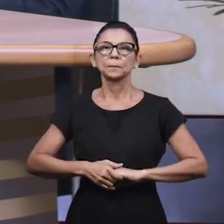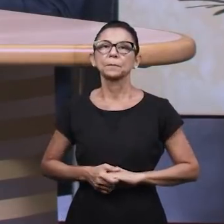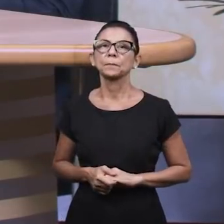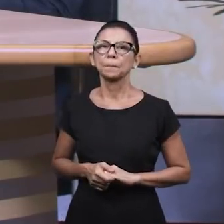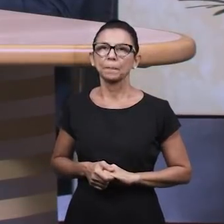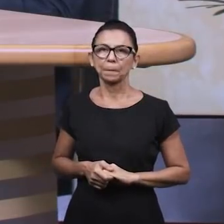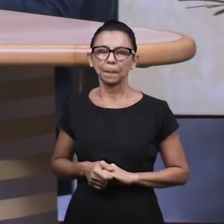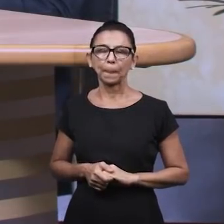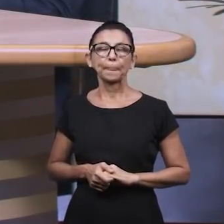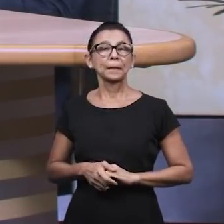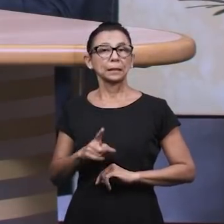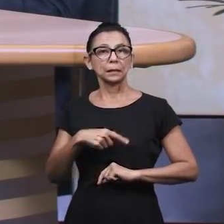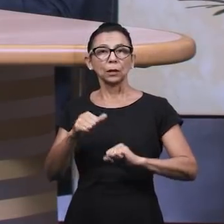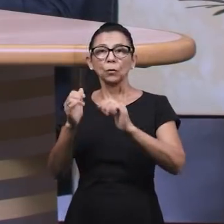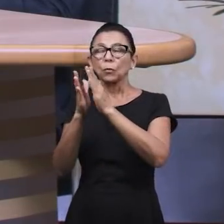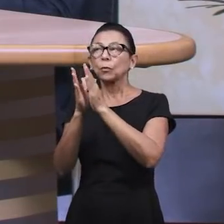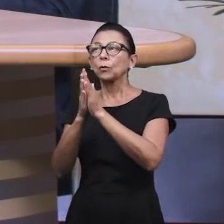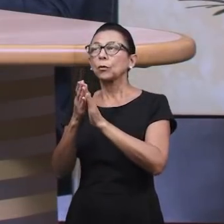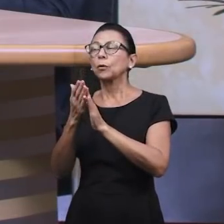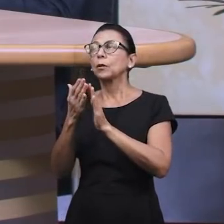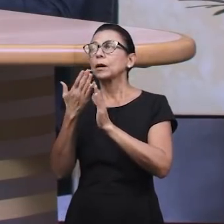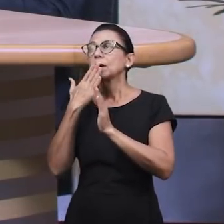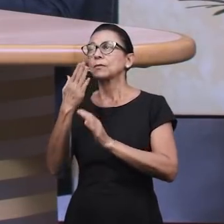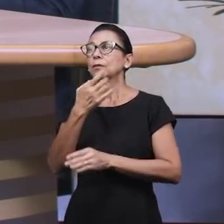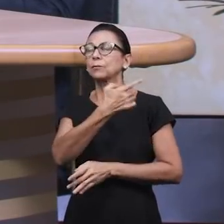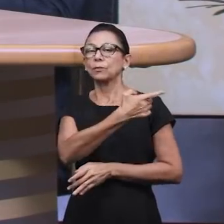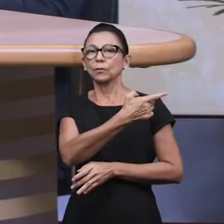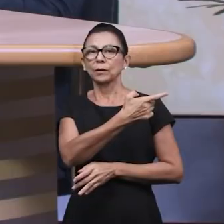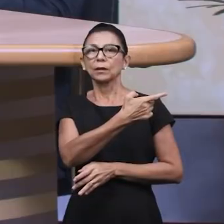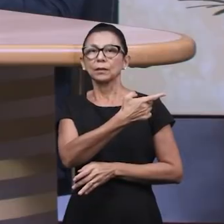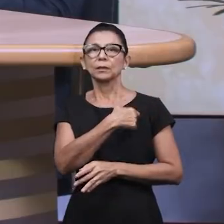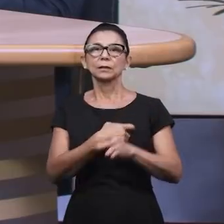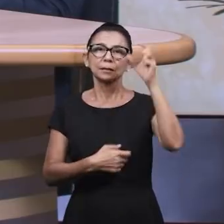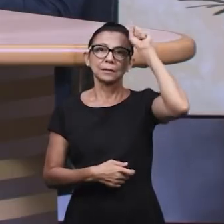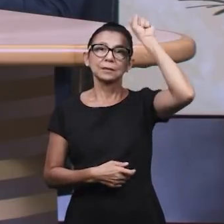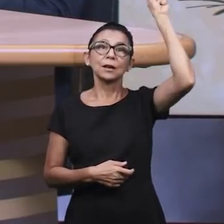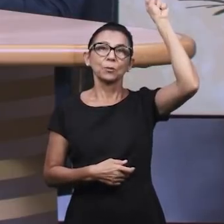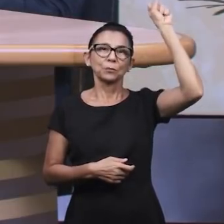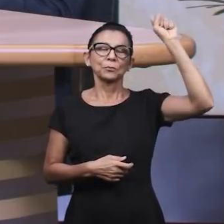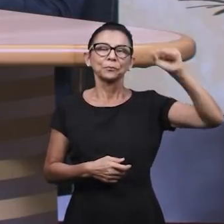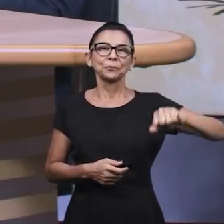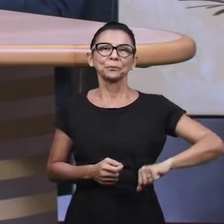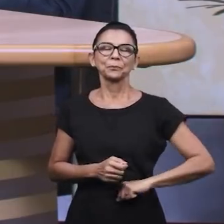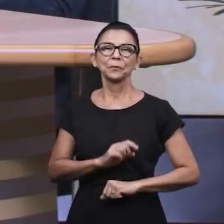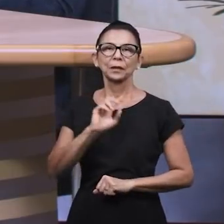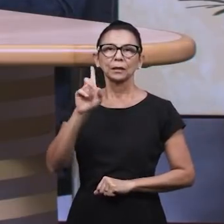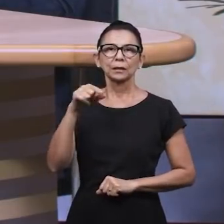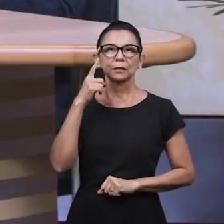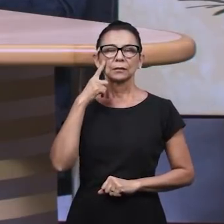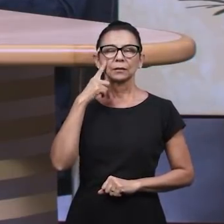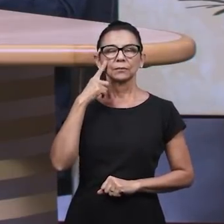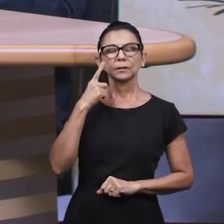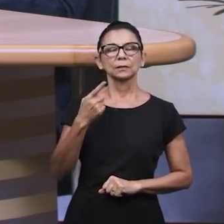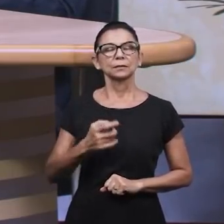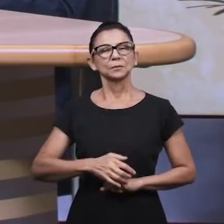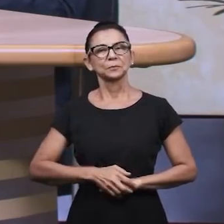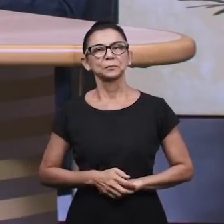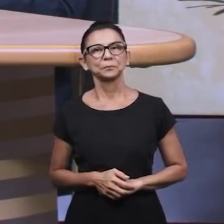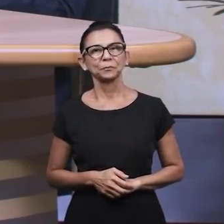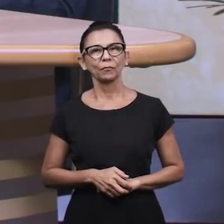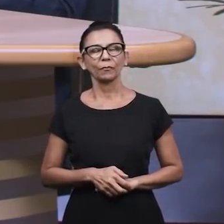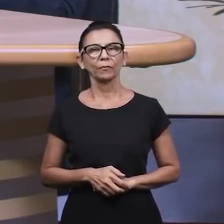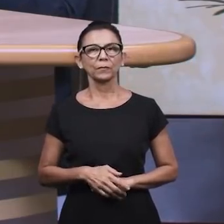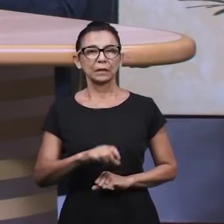Samuel intercedeu diante de Deus por ele, porque amava muito a Saul, né? Depois você vai ver o